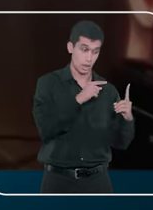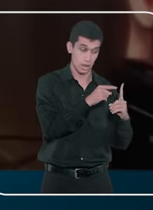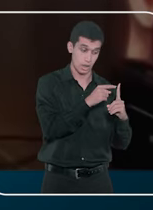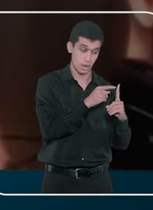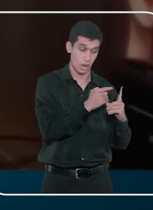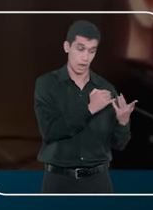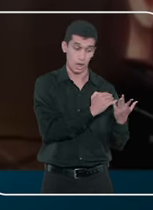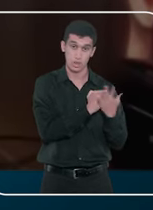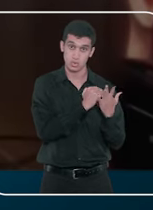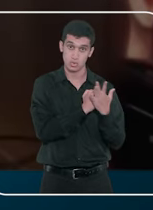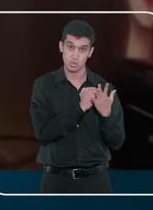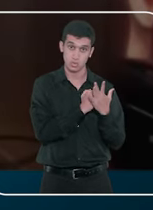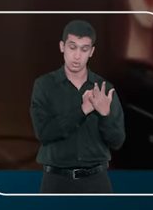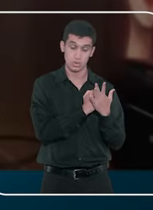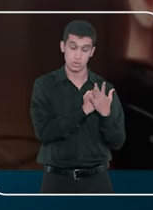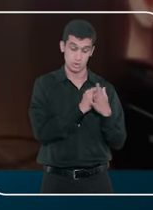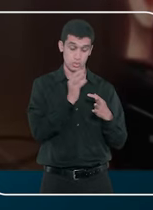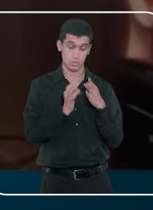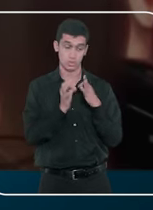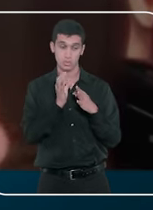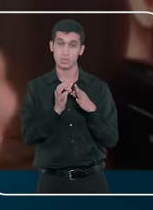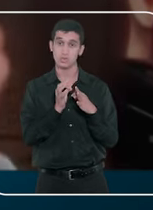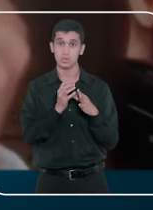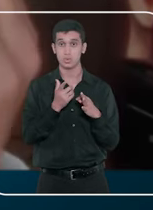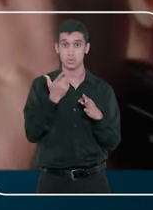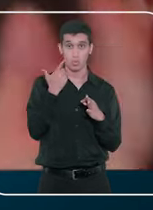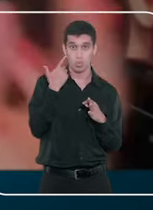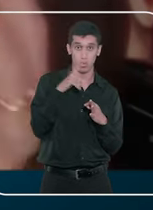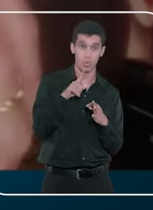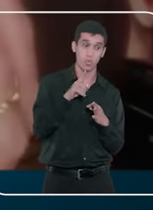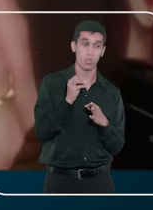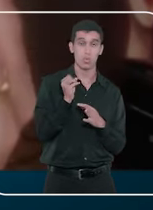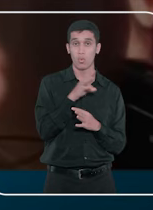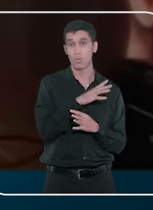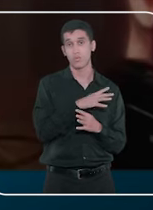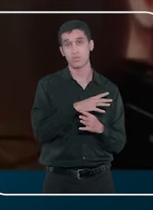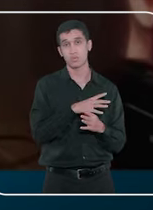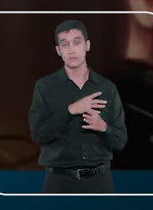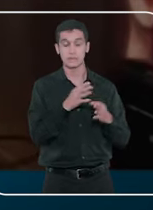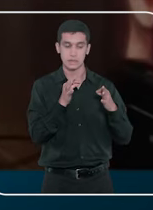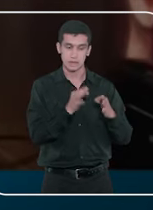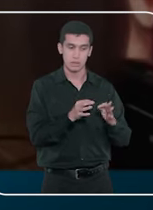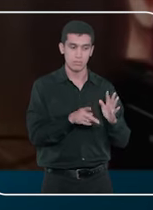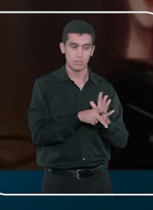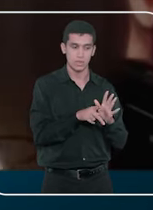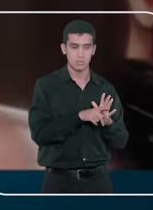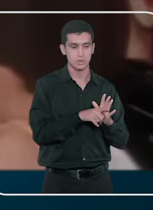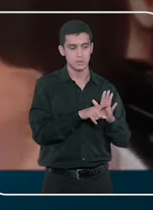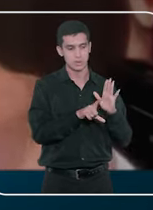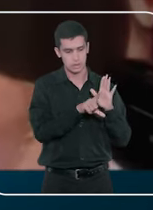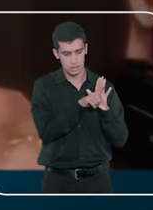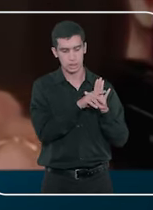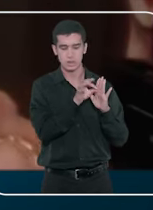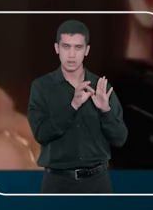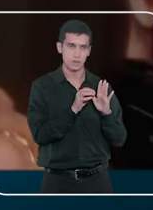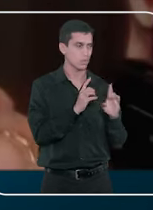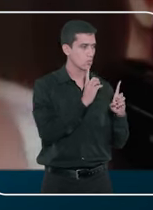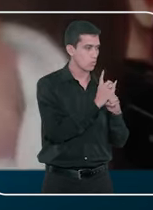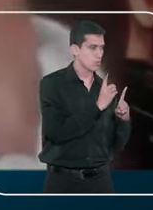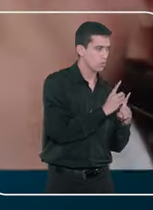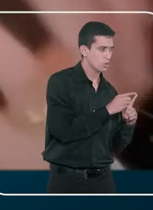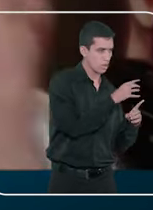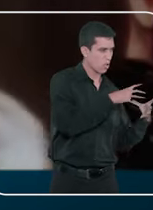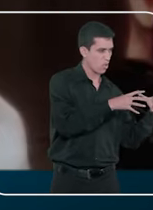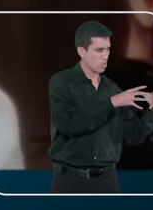de recuperar valores, bens ou direitos de lavagem de dinheiro, uma organização criminosa